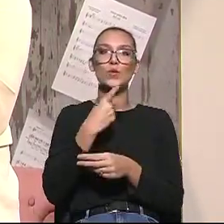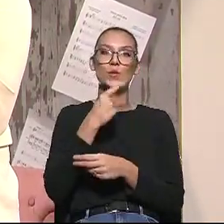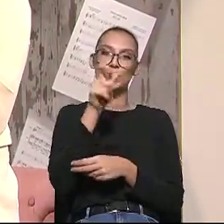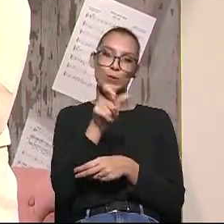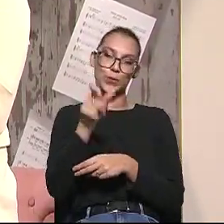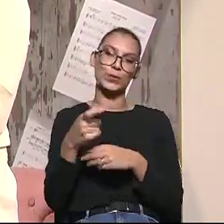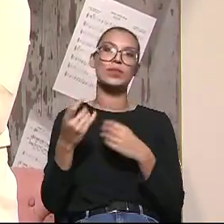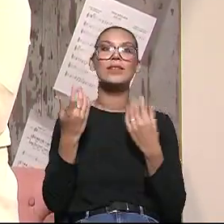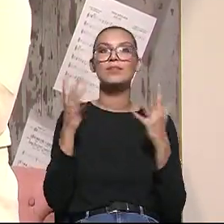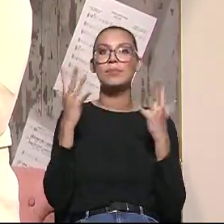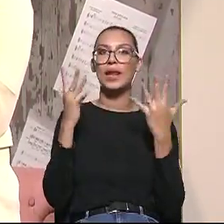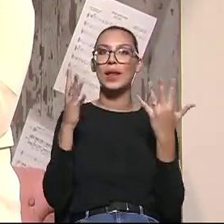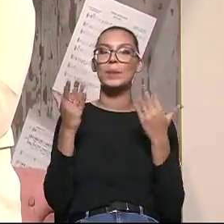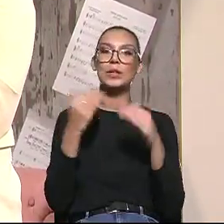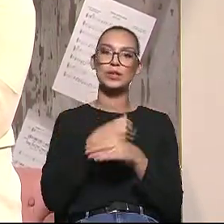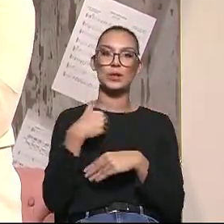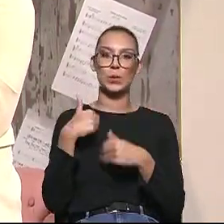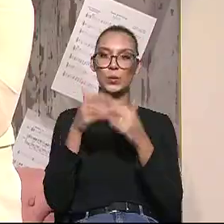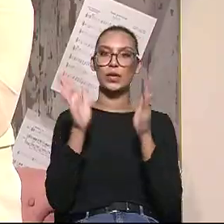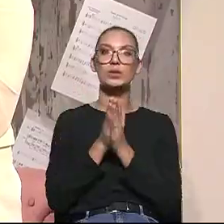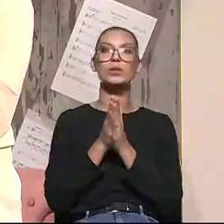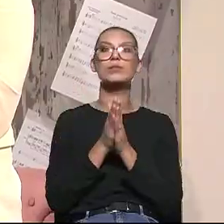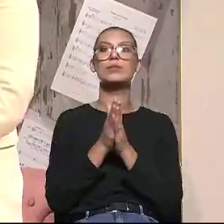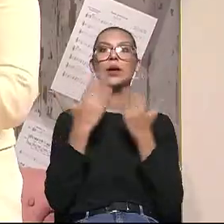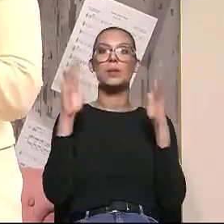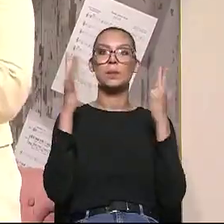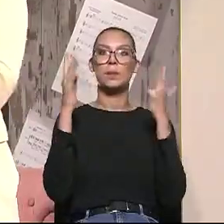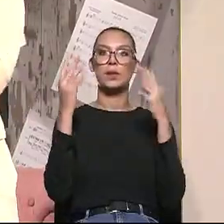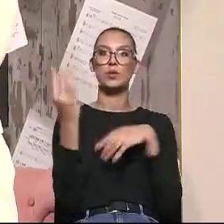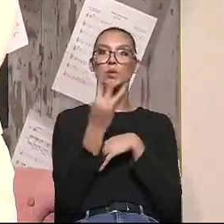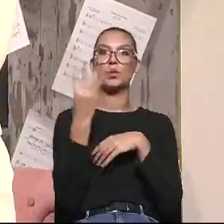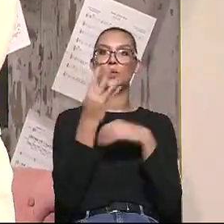com certeza. Muitos parabéns Obrigado. E muita saúde para todos, está bem? Obrigado. Um grande aplauso para os quatro.